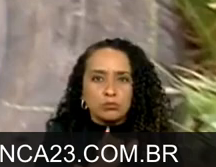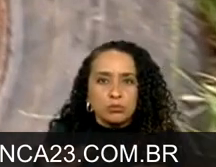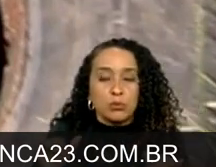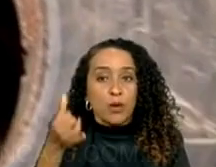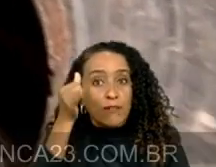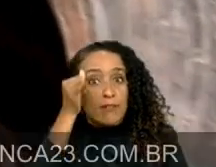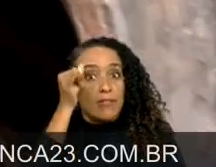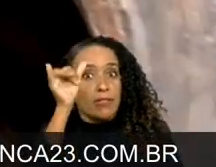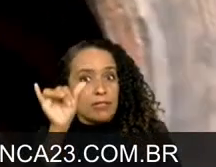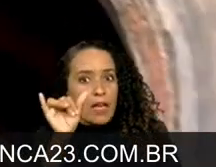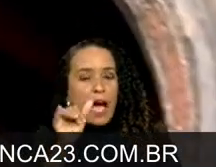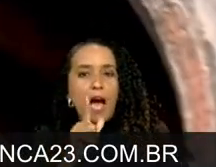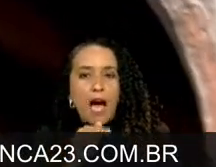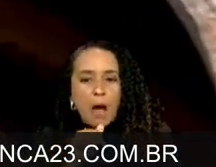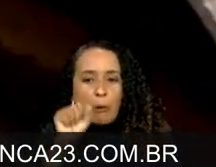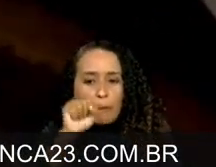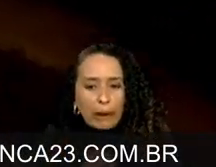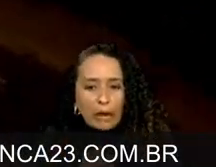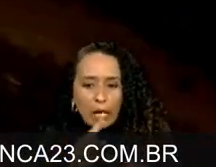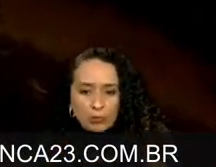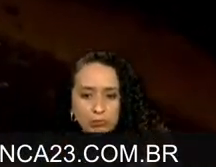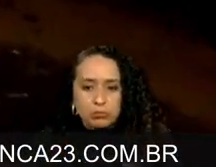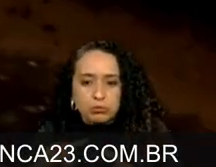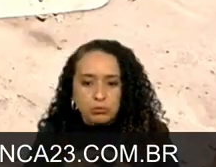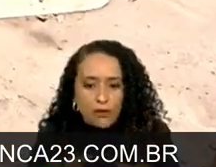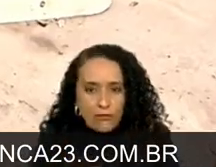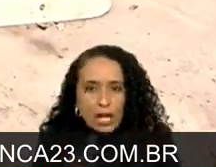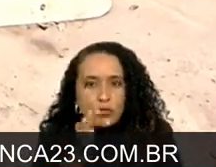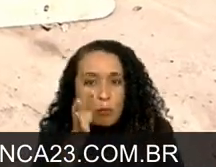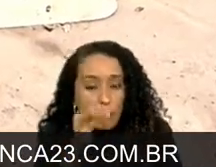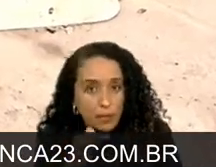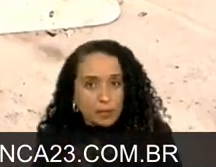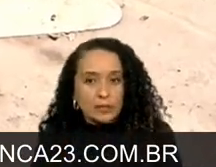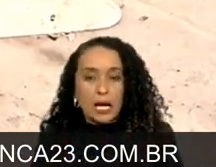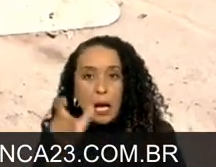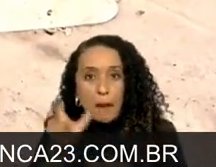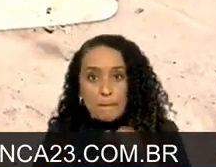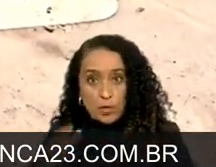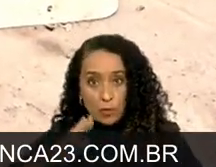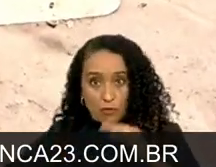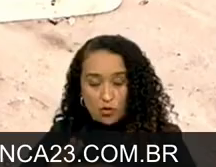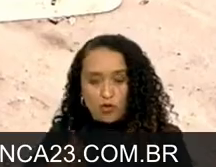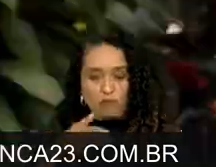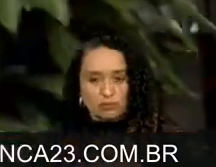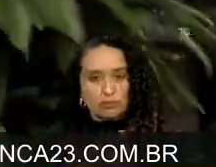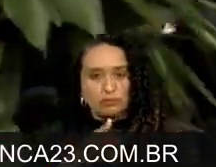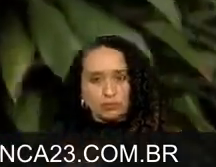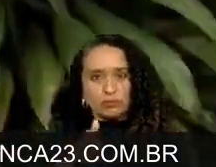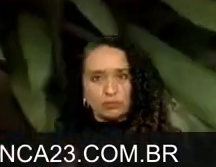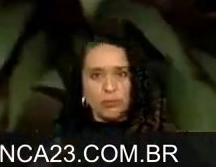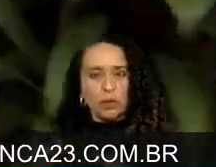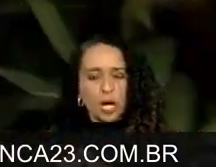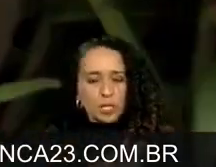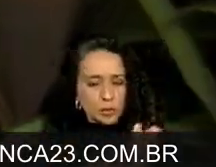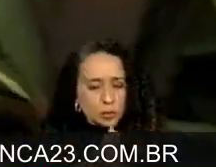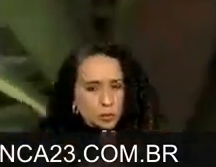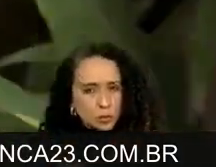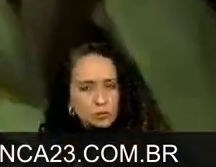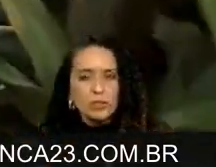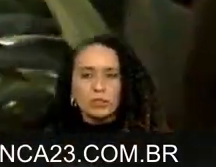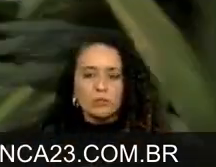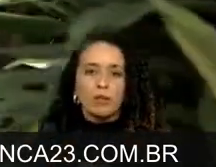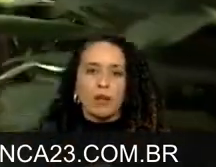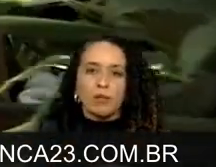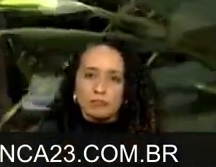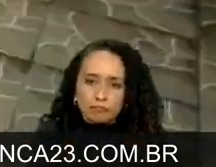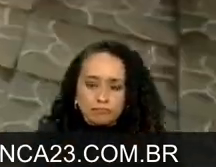água parada em recipientes como pneus e vasos de planta. Agentes públicos de saúde visitam as casas para fiscalizar e conscientizar